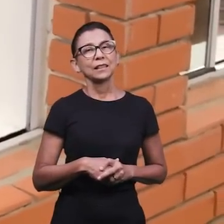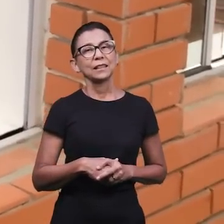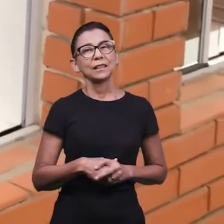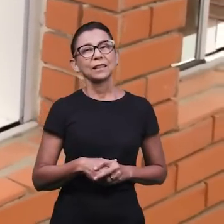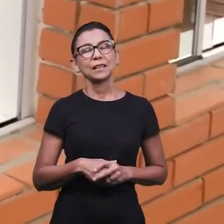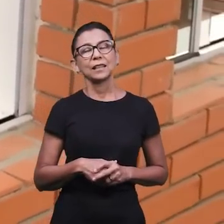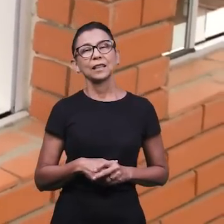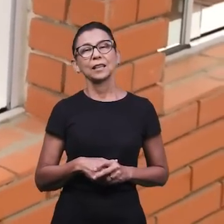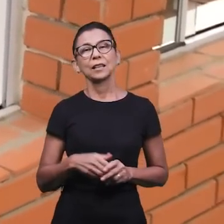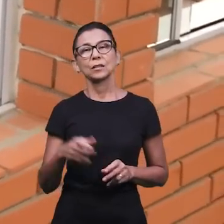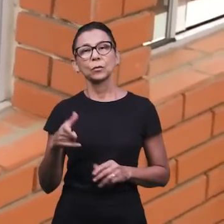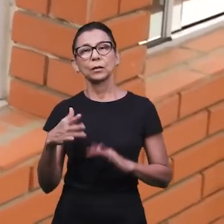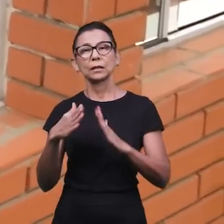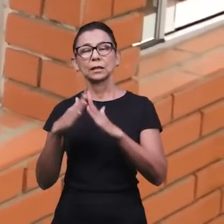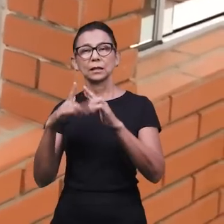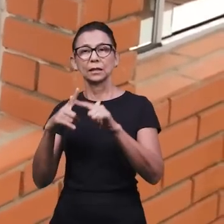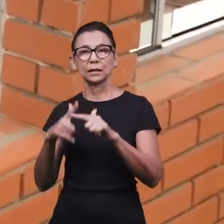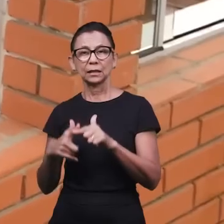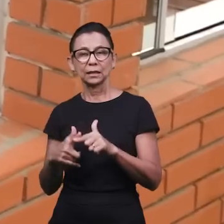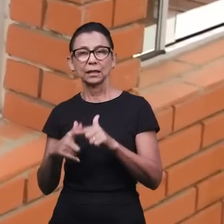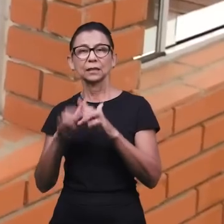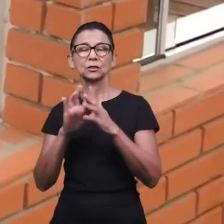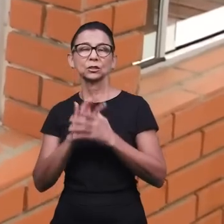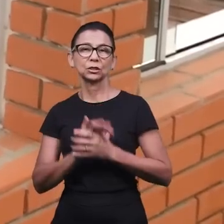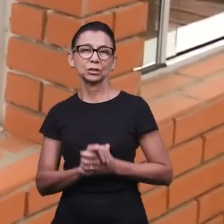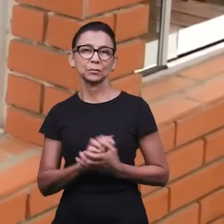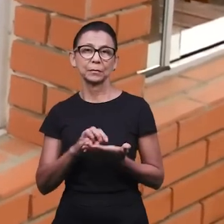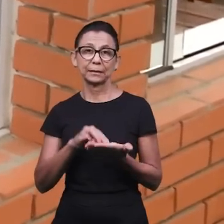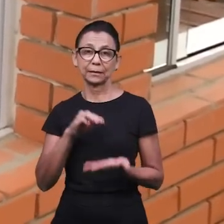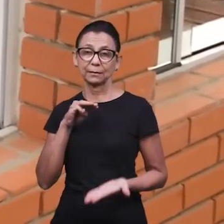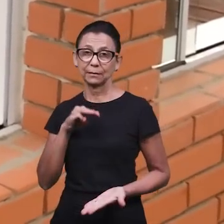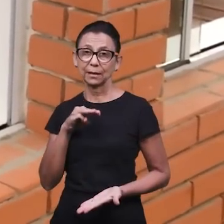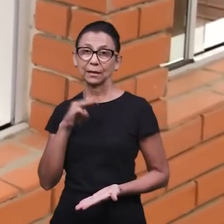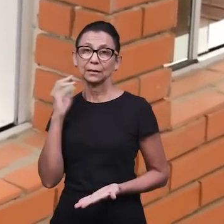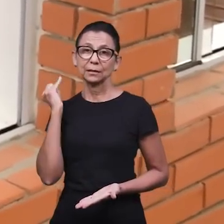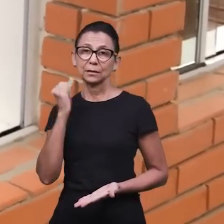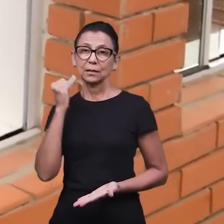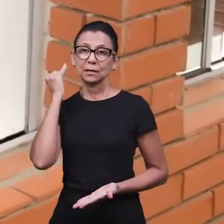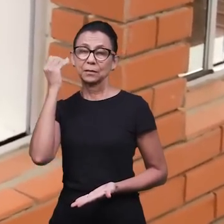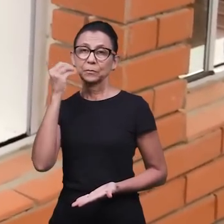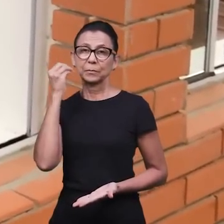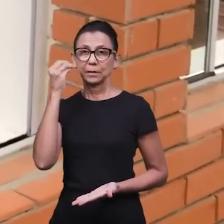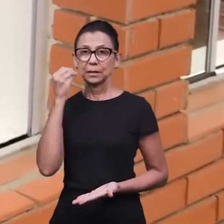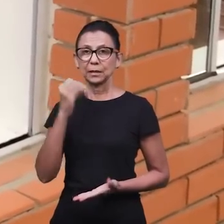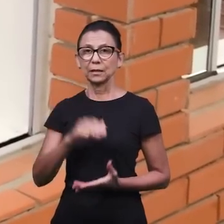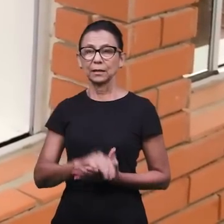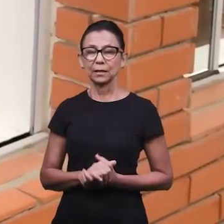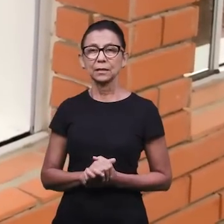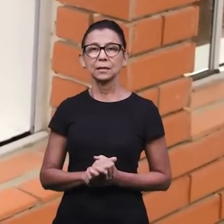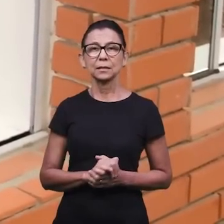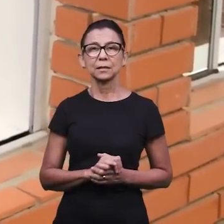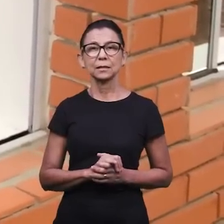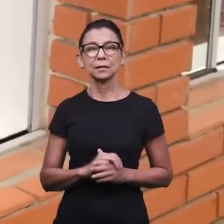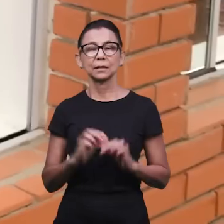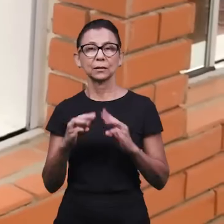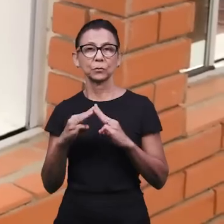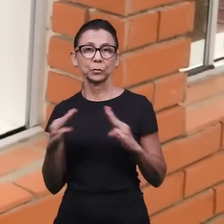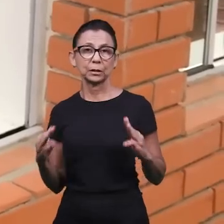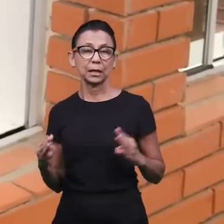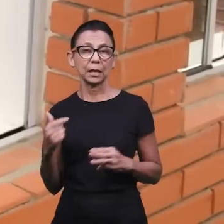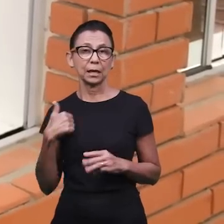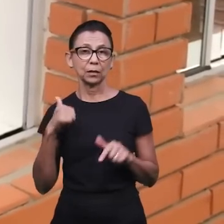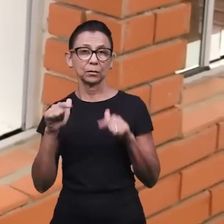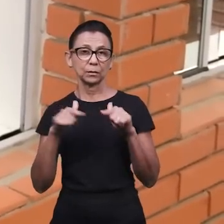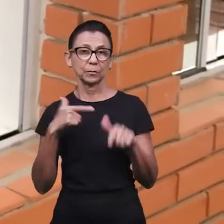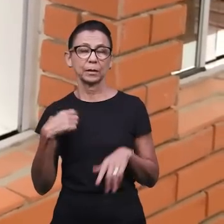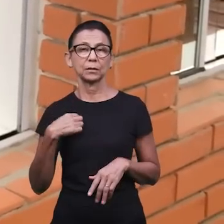da Zeca Neto, do Rio Grande do Sul. Eu quero contar uma experiência que o Senhor deu no último Manaim, porque eu sou voluntária na